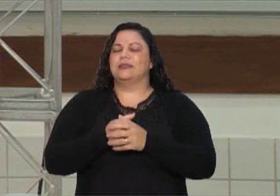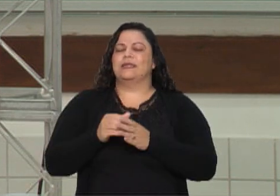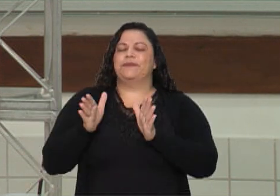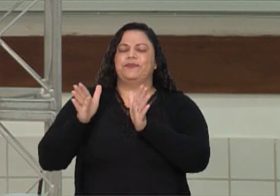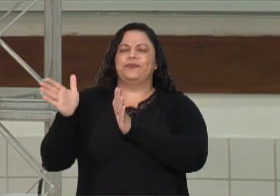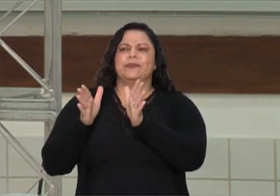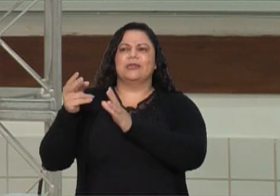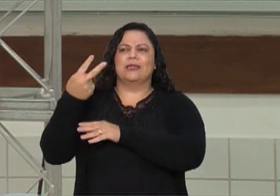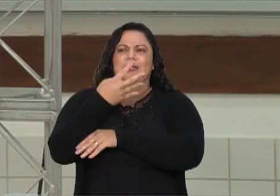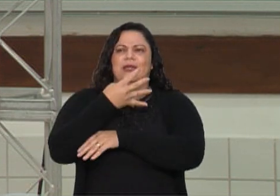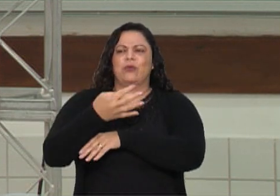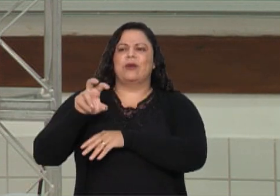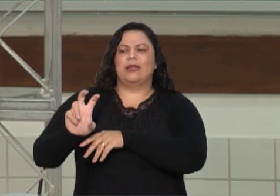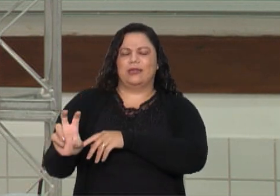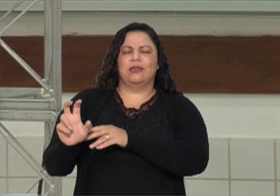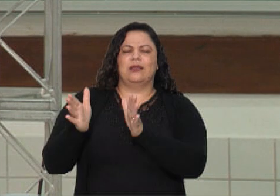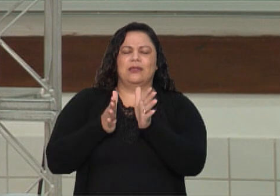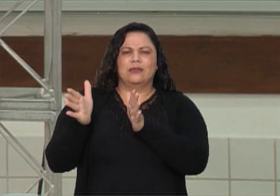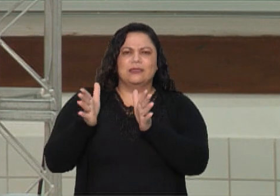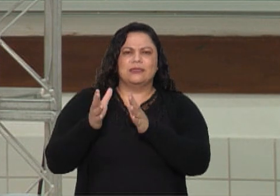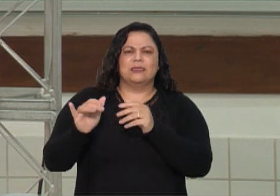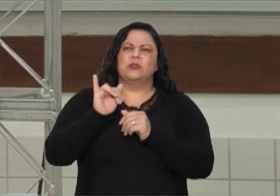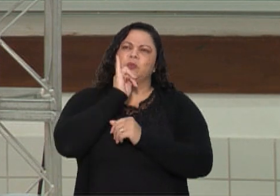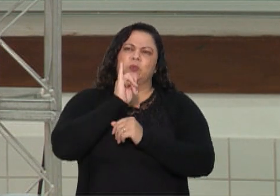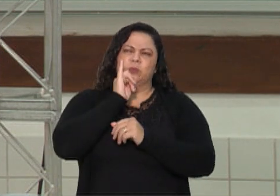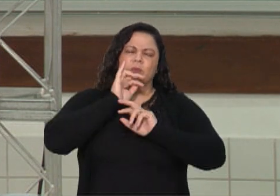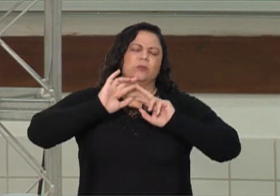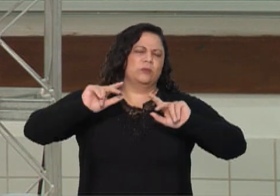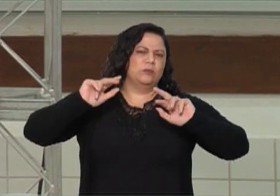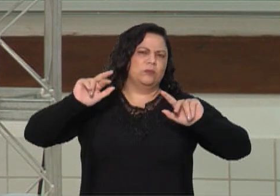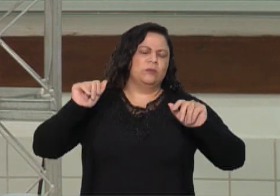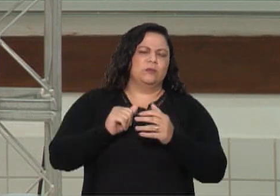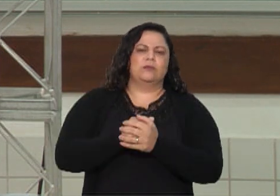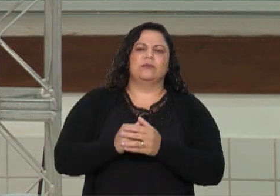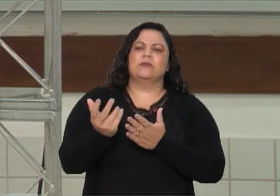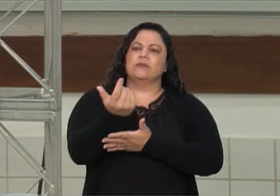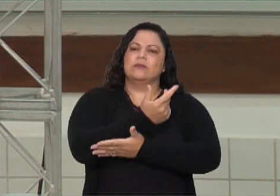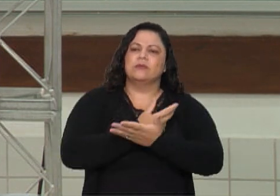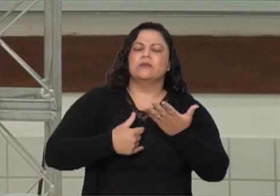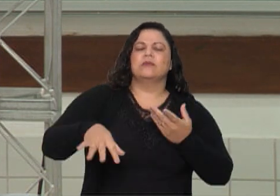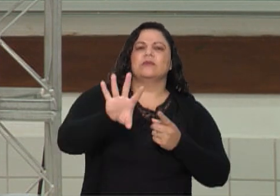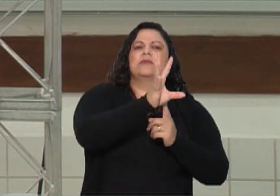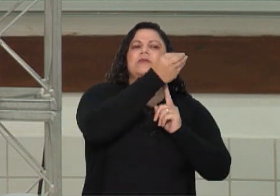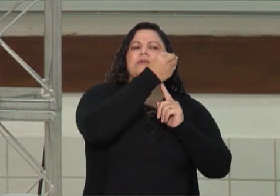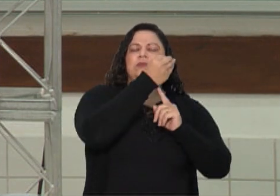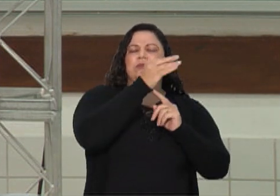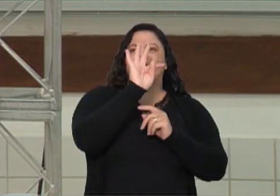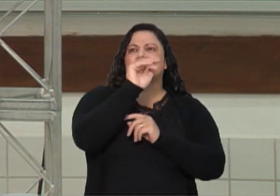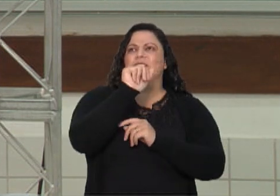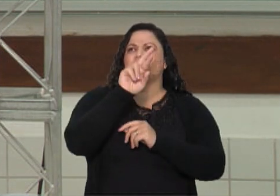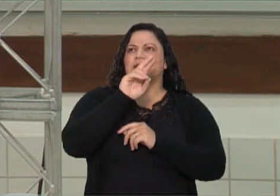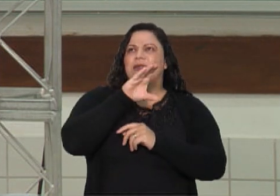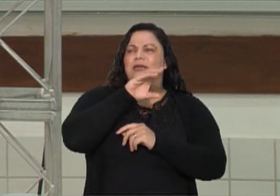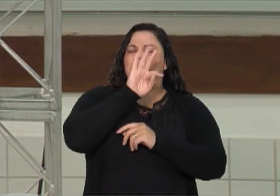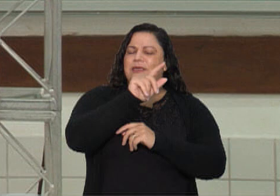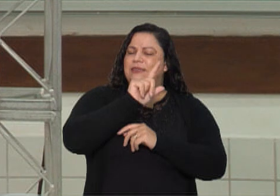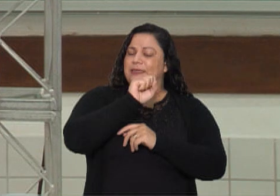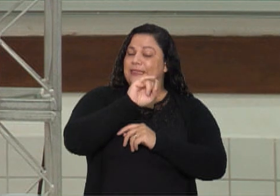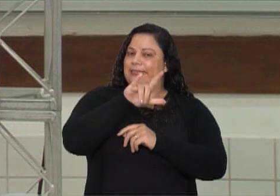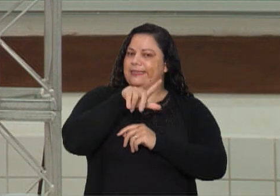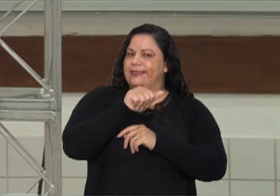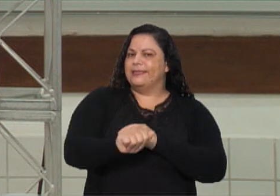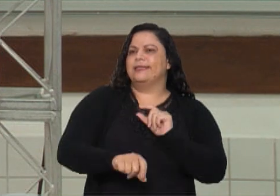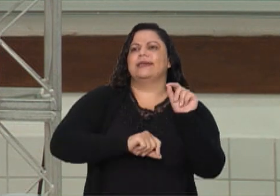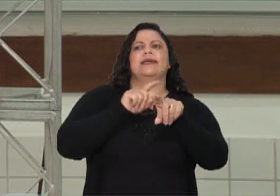1945 do modernismo. E a gente deu alguns exemplos de algumas obras de alguns artistas. Foi da Tarsila, lembram? E foi do